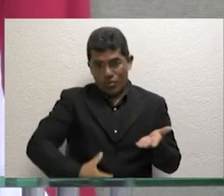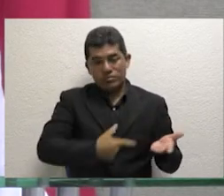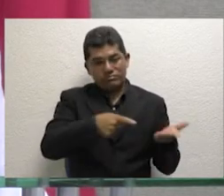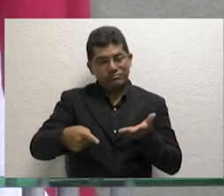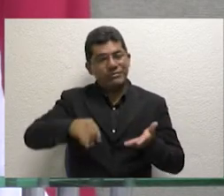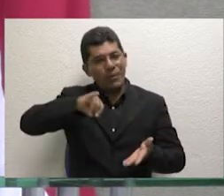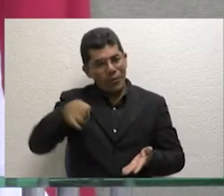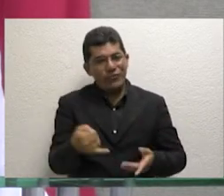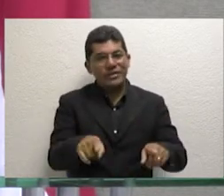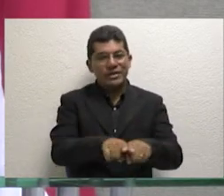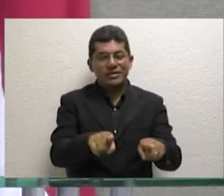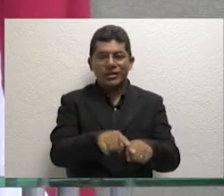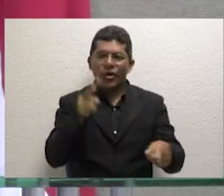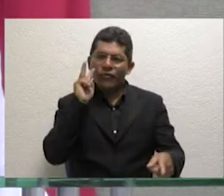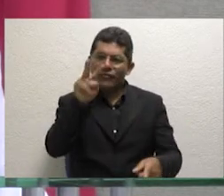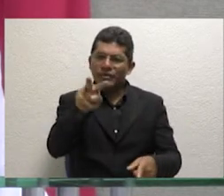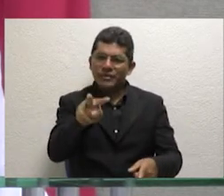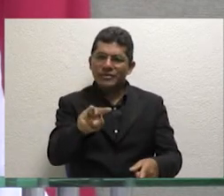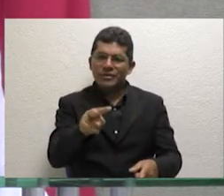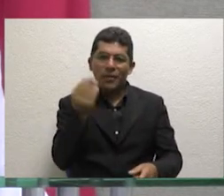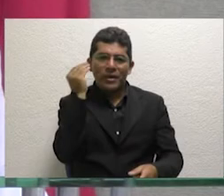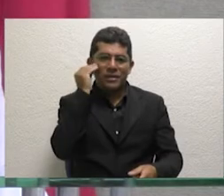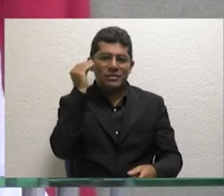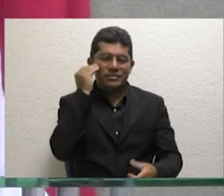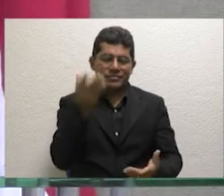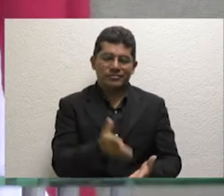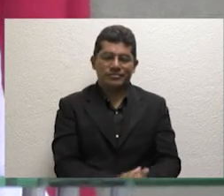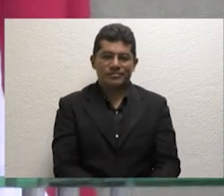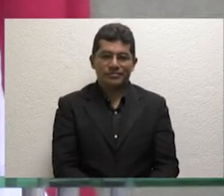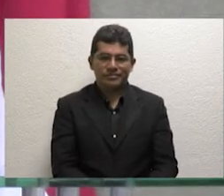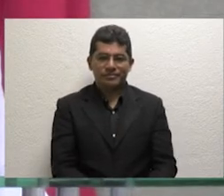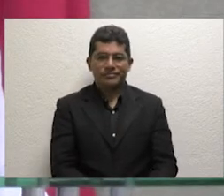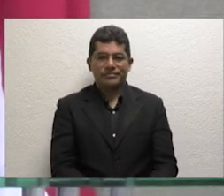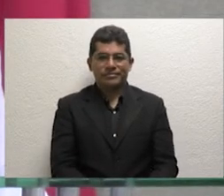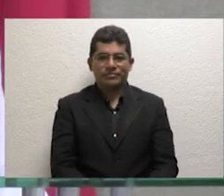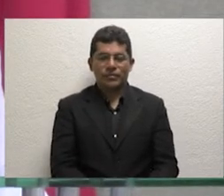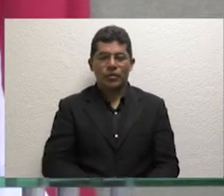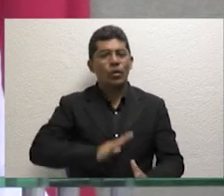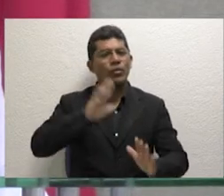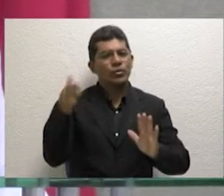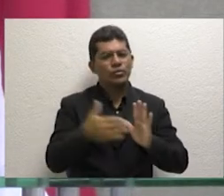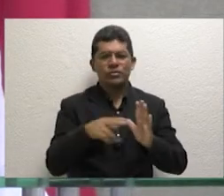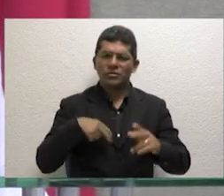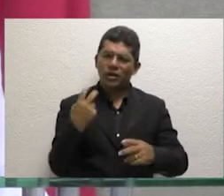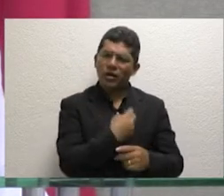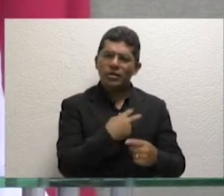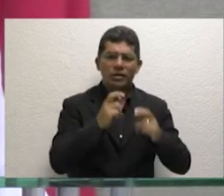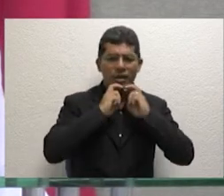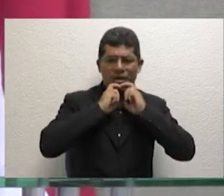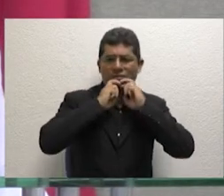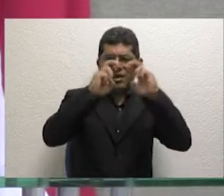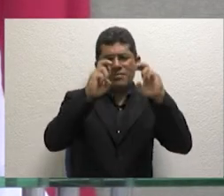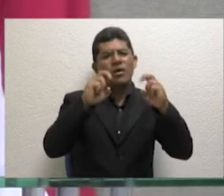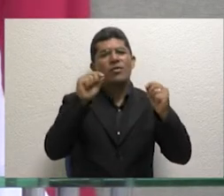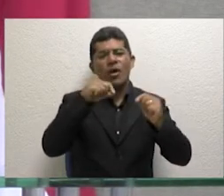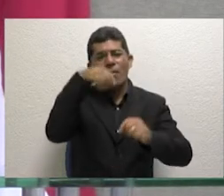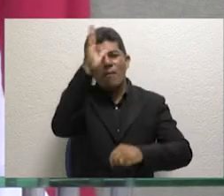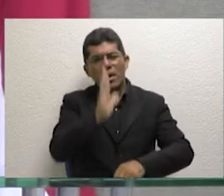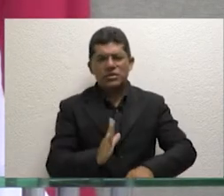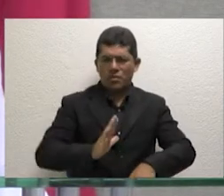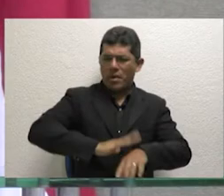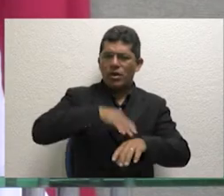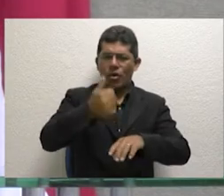do que eu assisti e participei todos nós clamamos por um país melhor uma